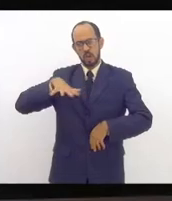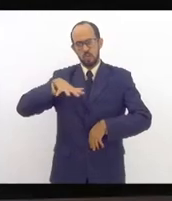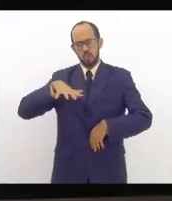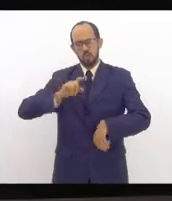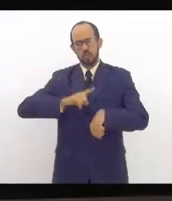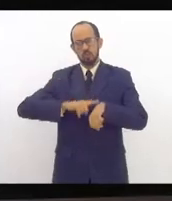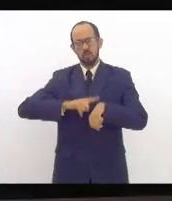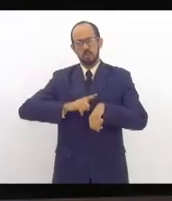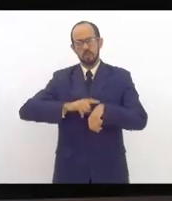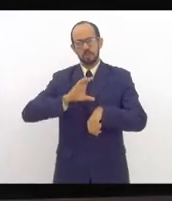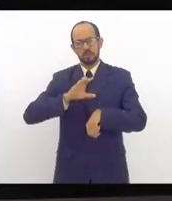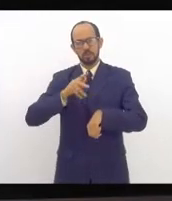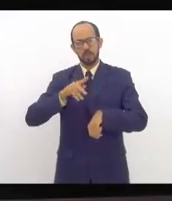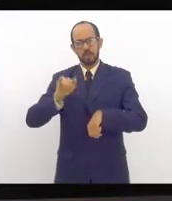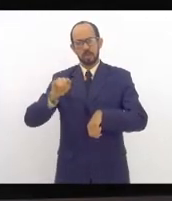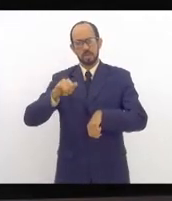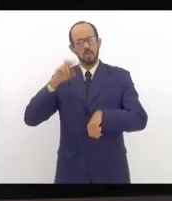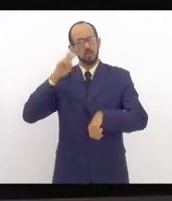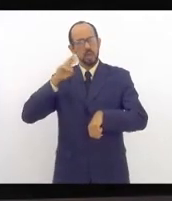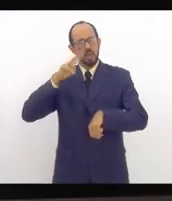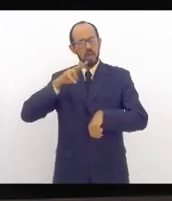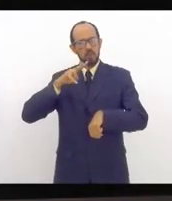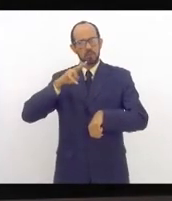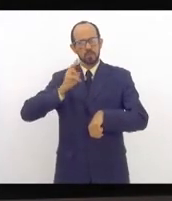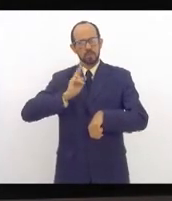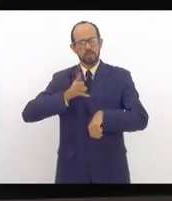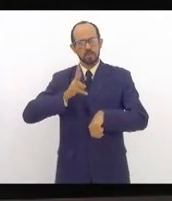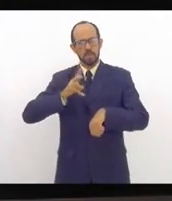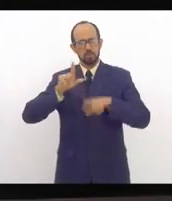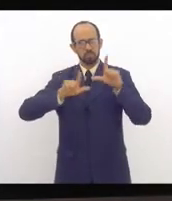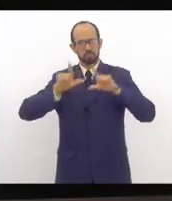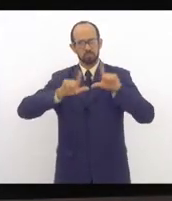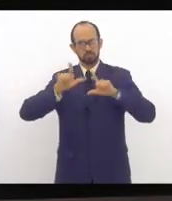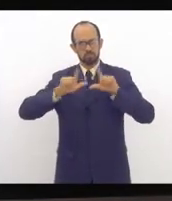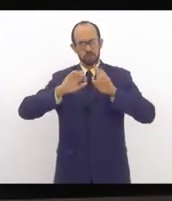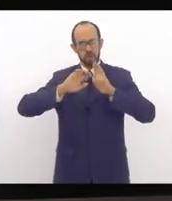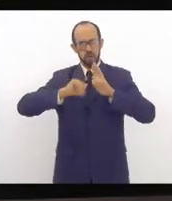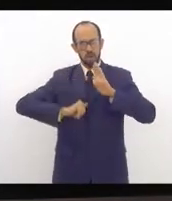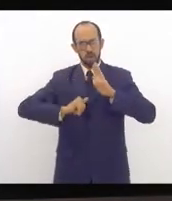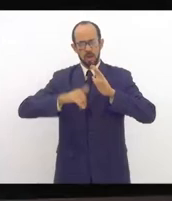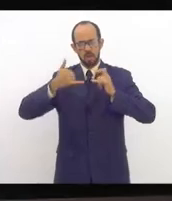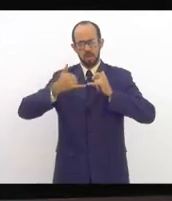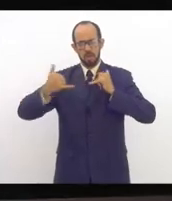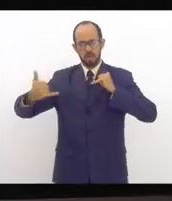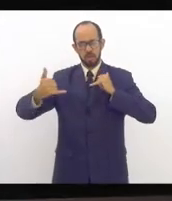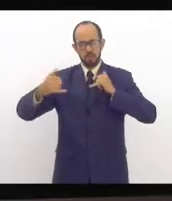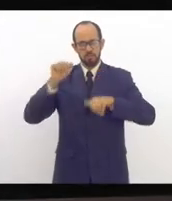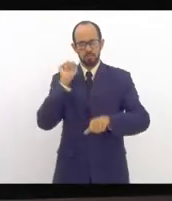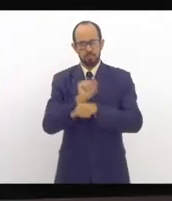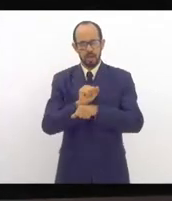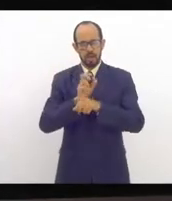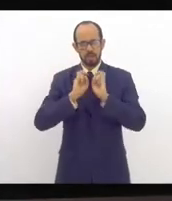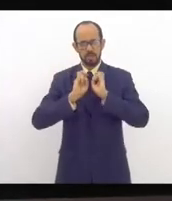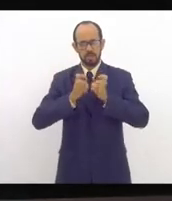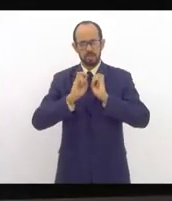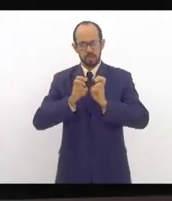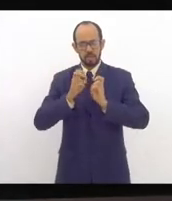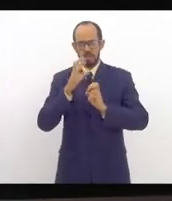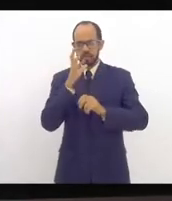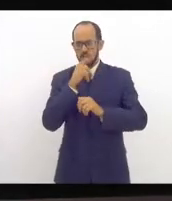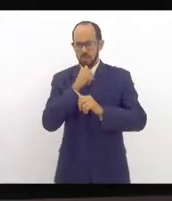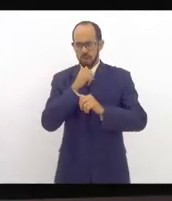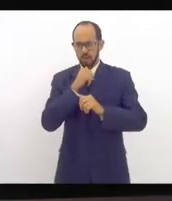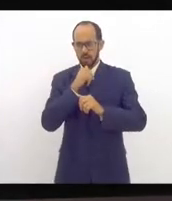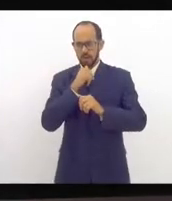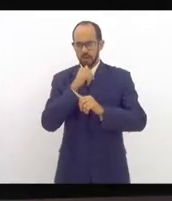Eu me recordo que os meios de comunicação sempre anunciado a questão de furto de cabo paralisação de trens ela demora entre uma composição